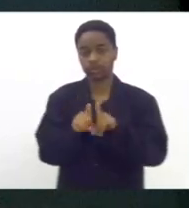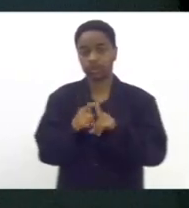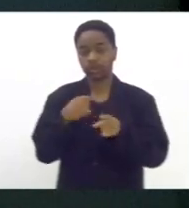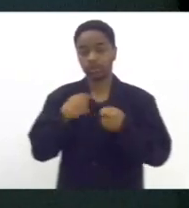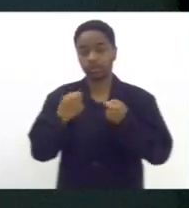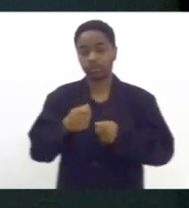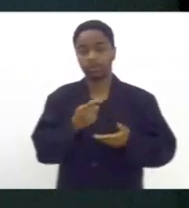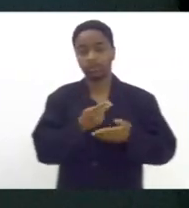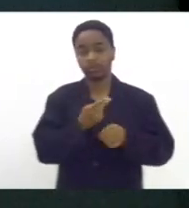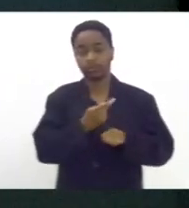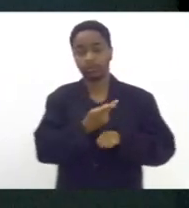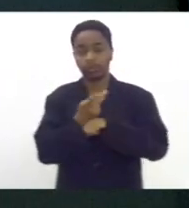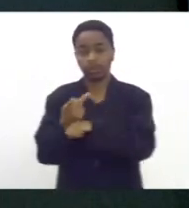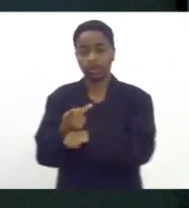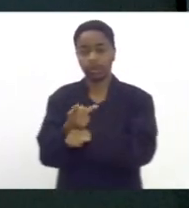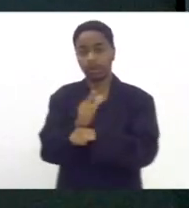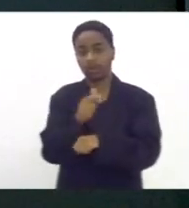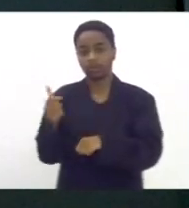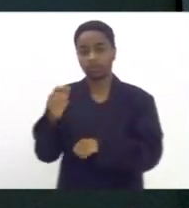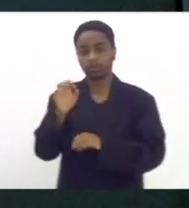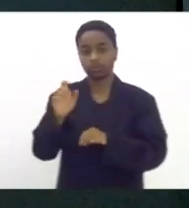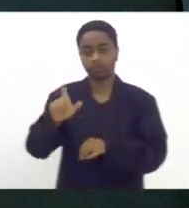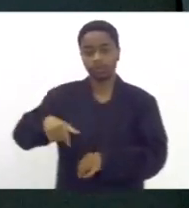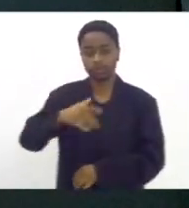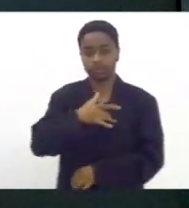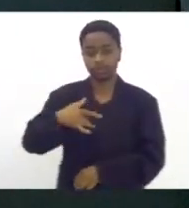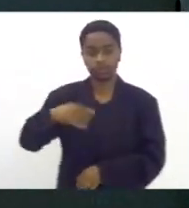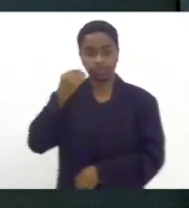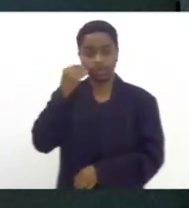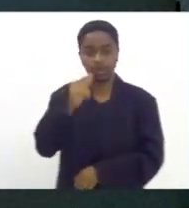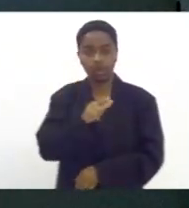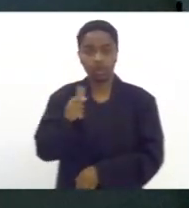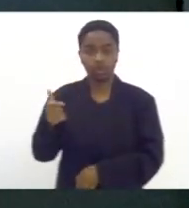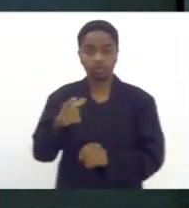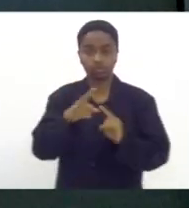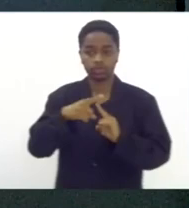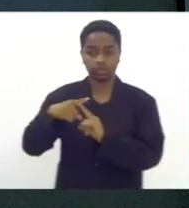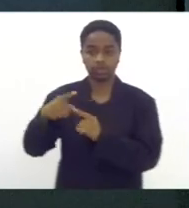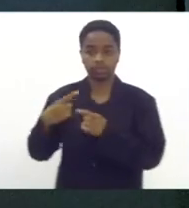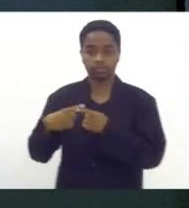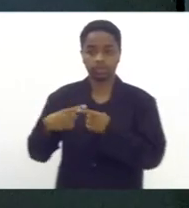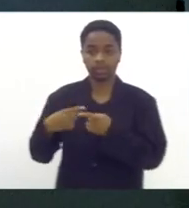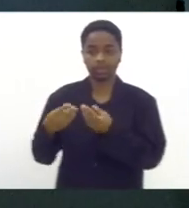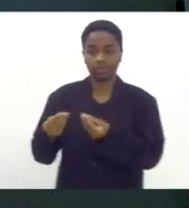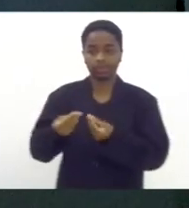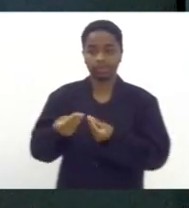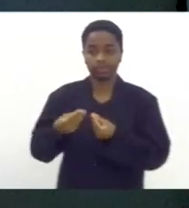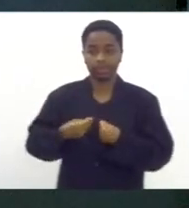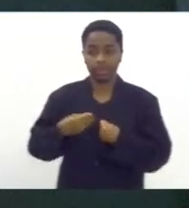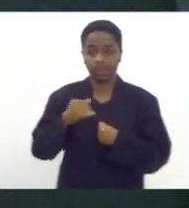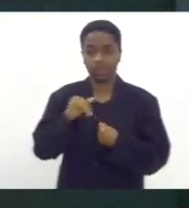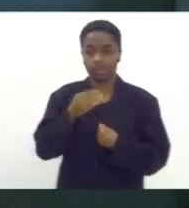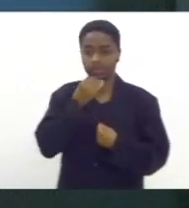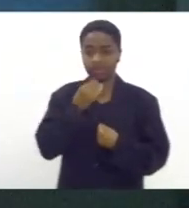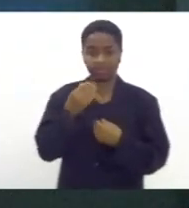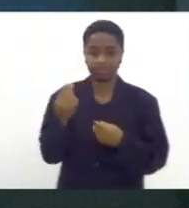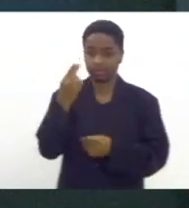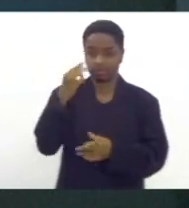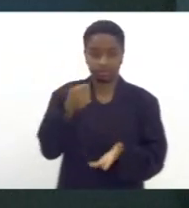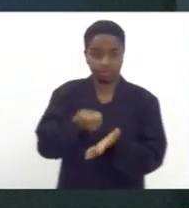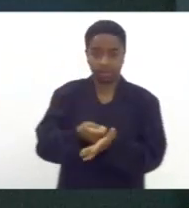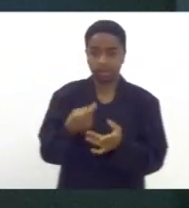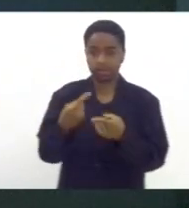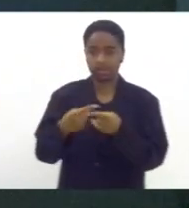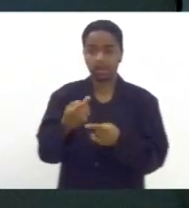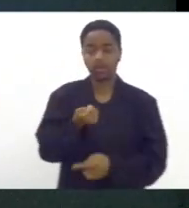o plano de saúde para tentar um outro tipo de plano eles ofereceram um plano que ele é inviável de se pagar um plano